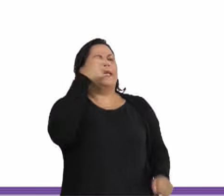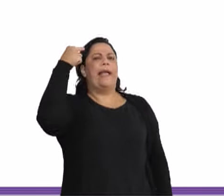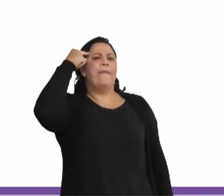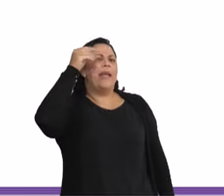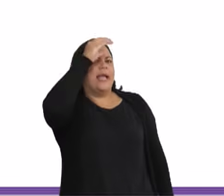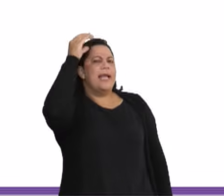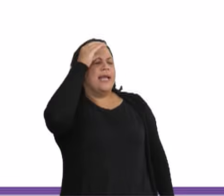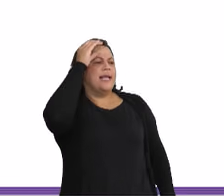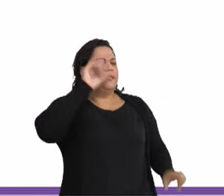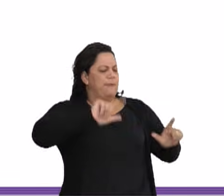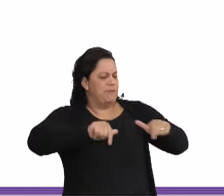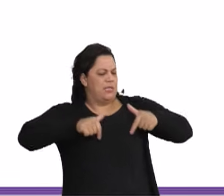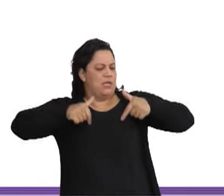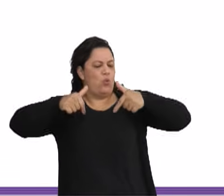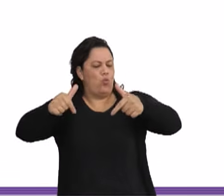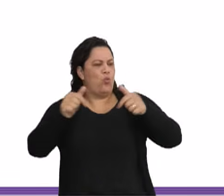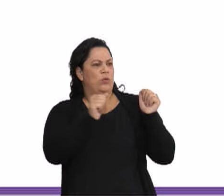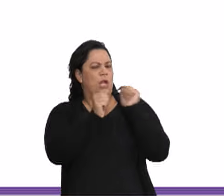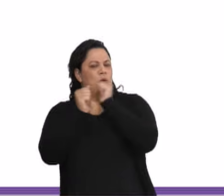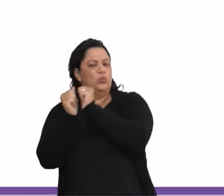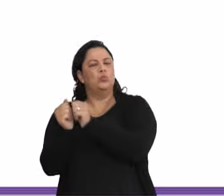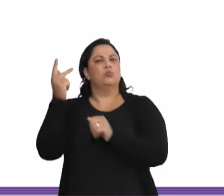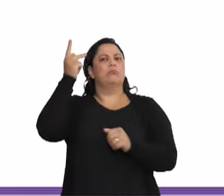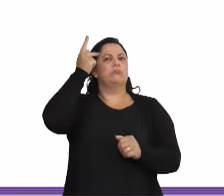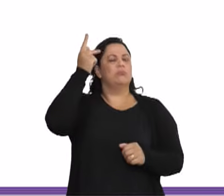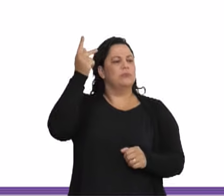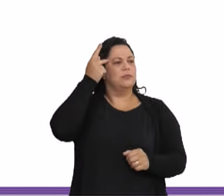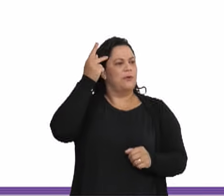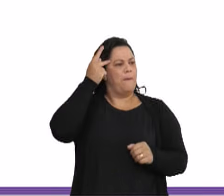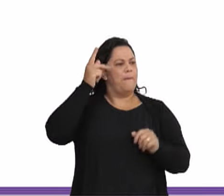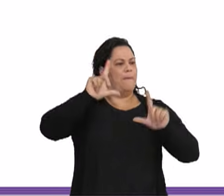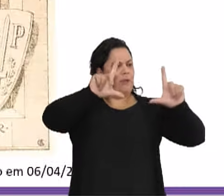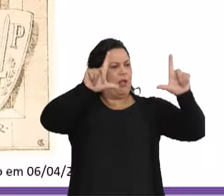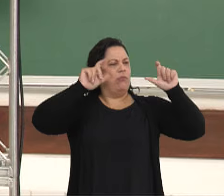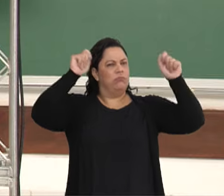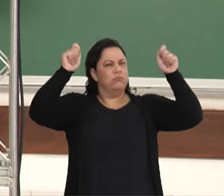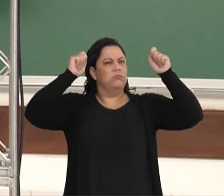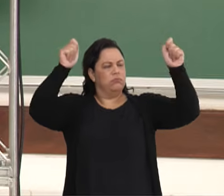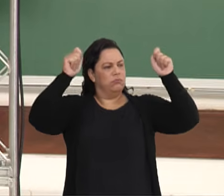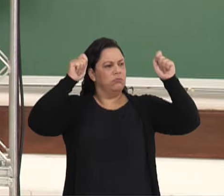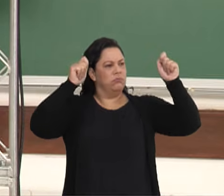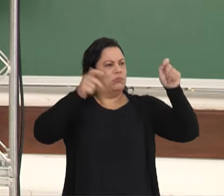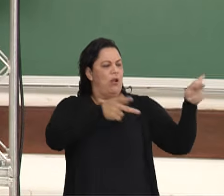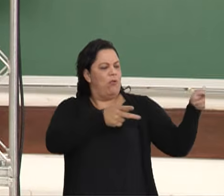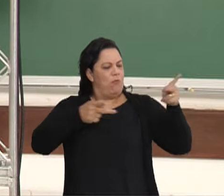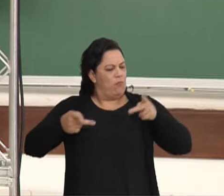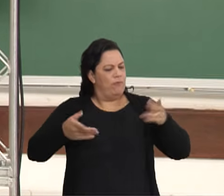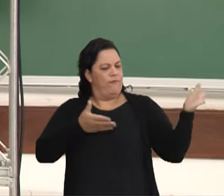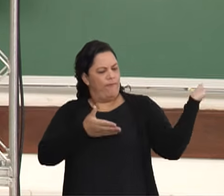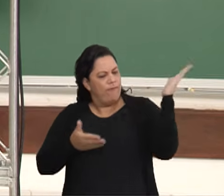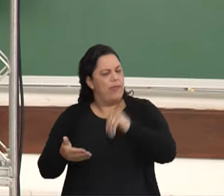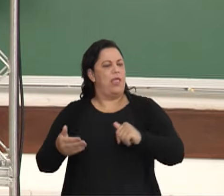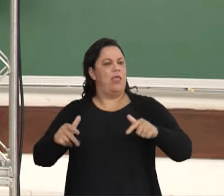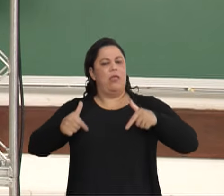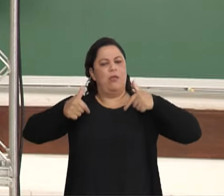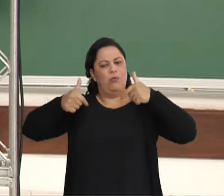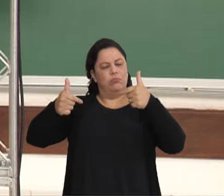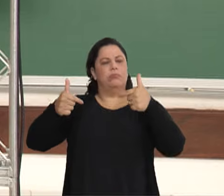que tem que lutar com a gente. É um cartaz aí para te convidar para a guerra. Ainda, você tem esse outro